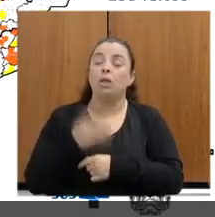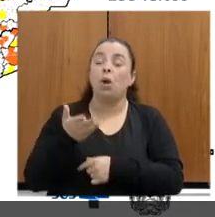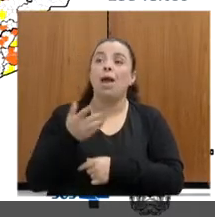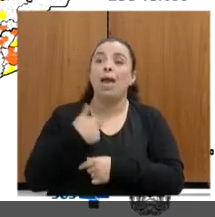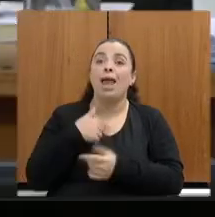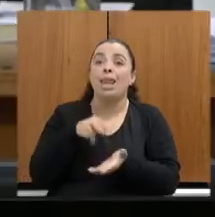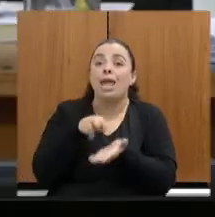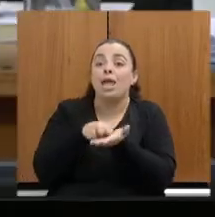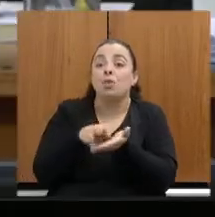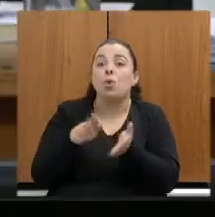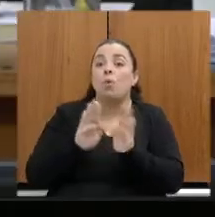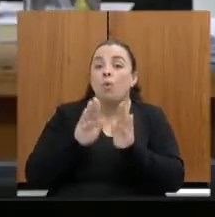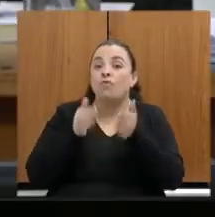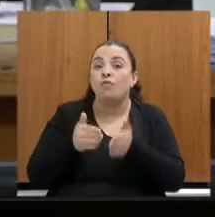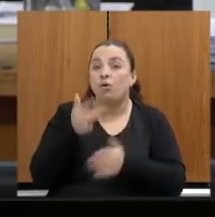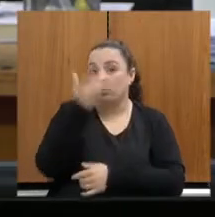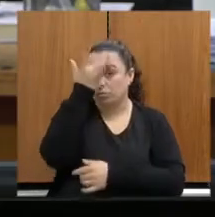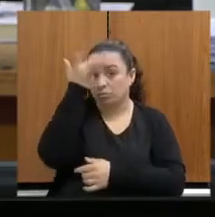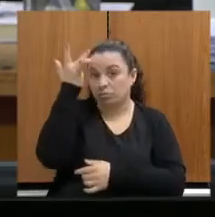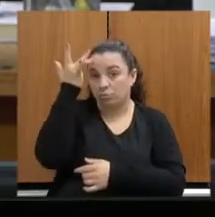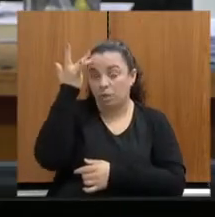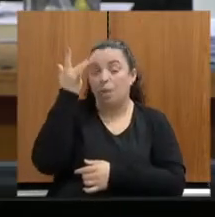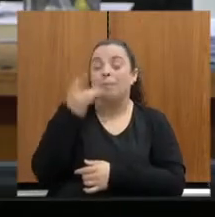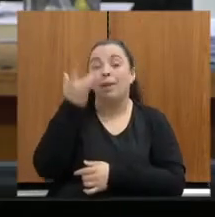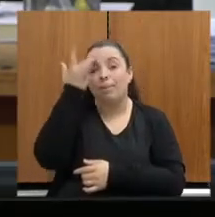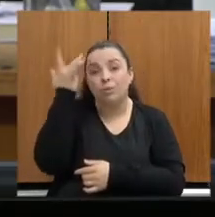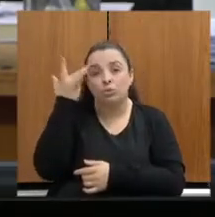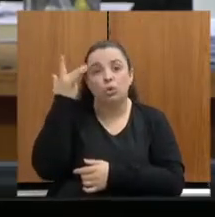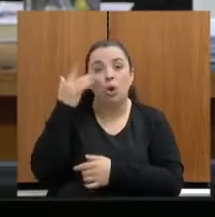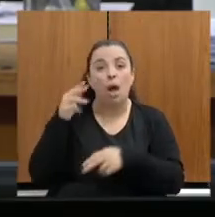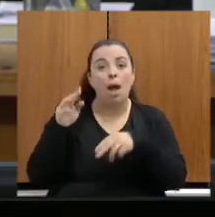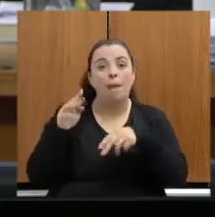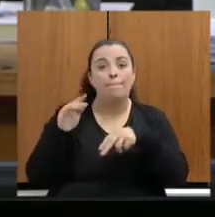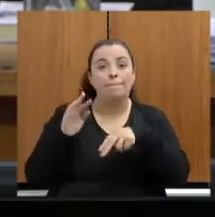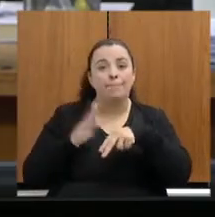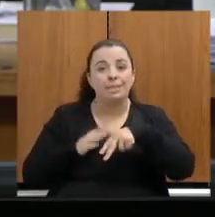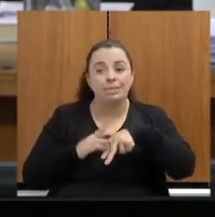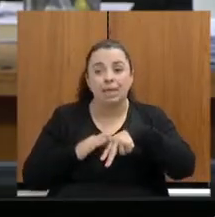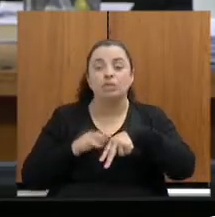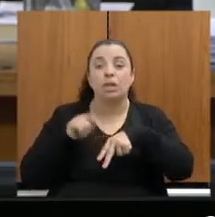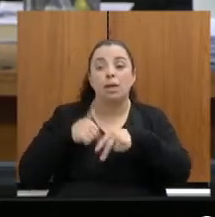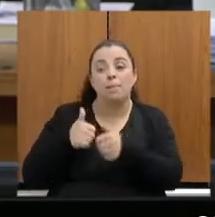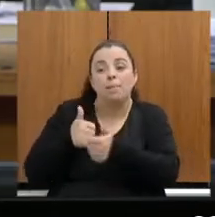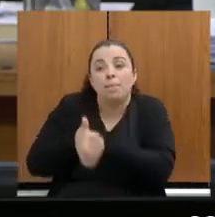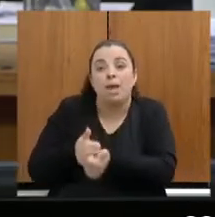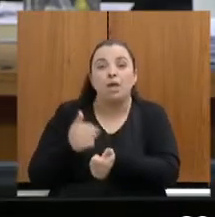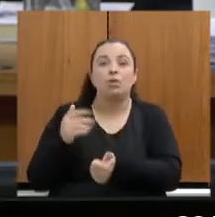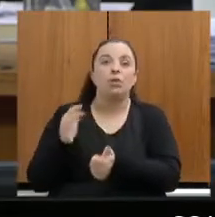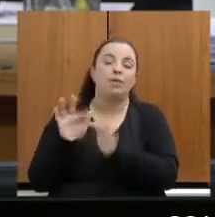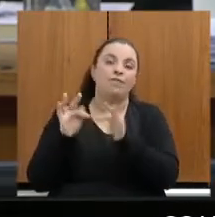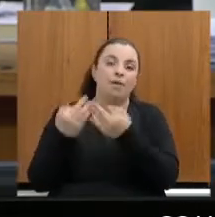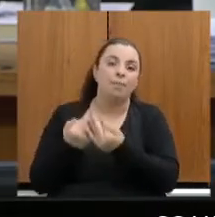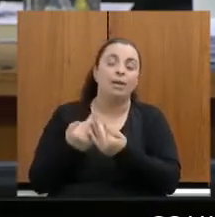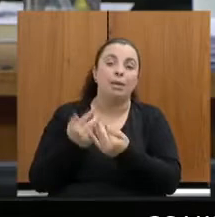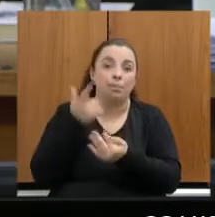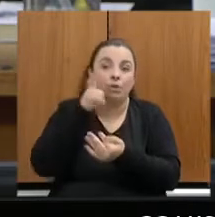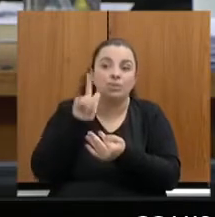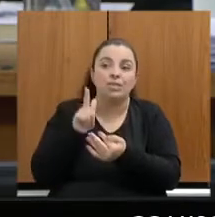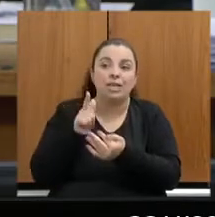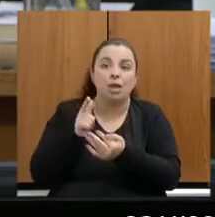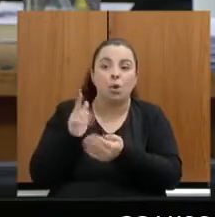paciente esteja próximo a sua família para ressocializar e vincular é de atenção psicossocial raps